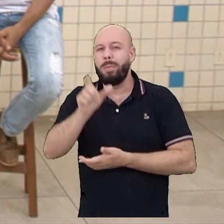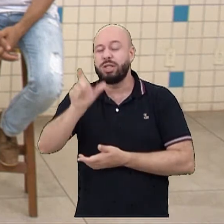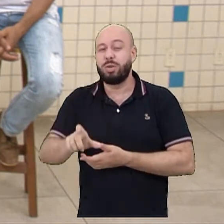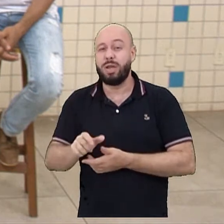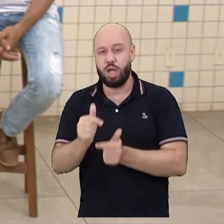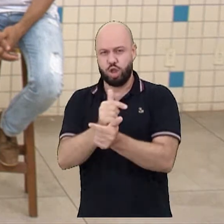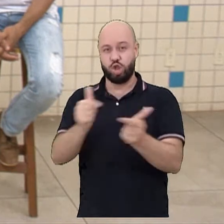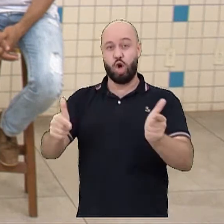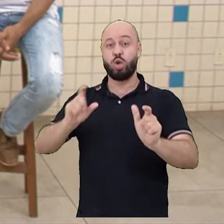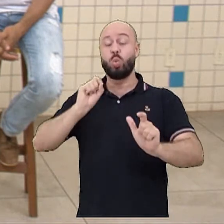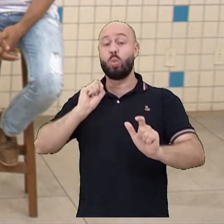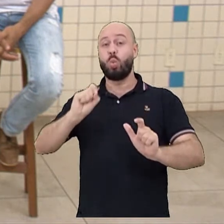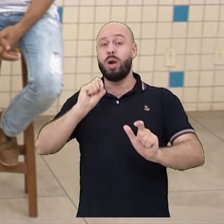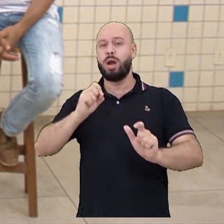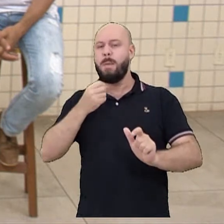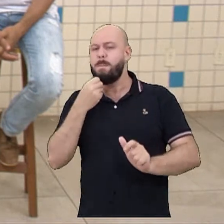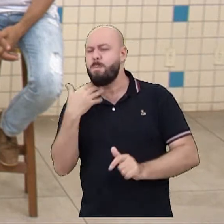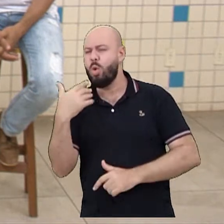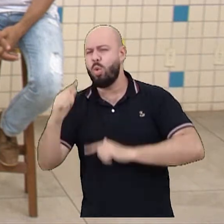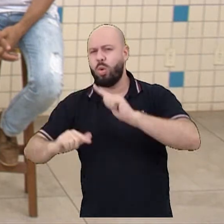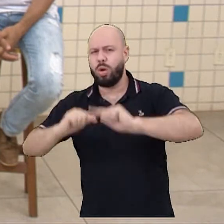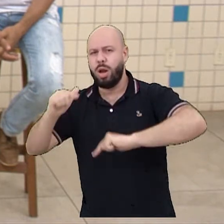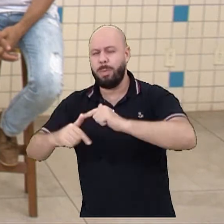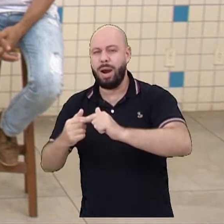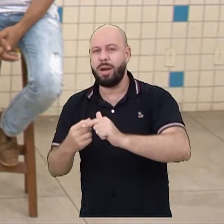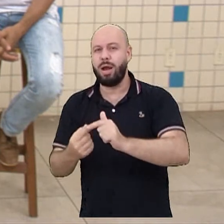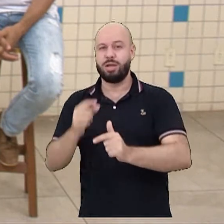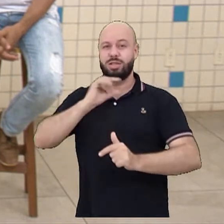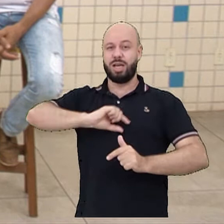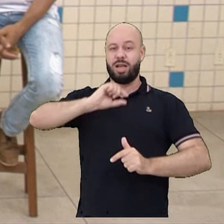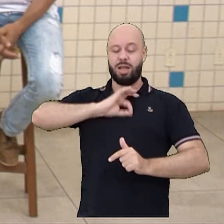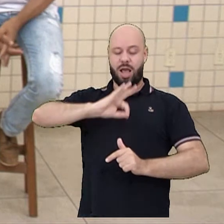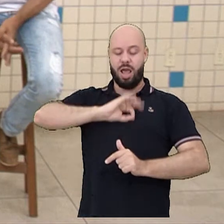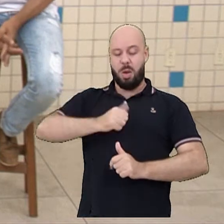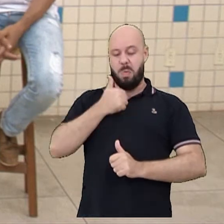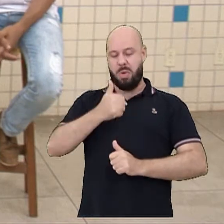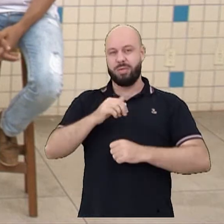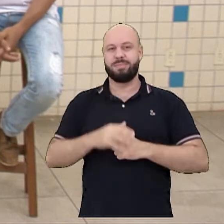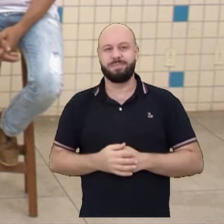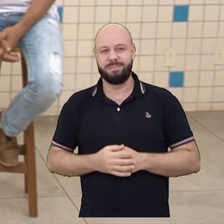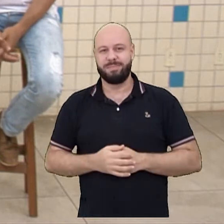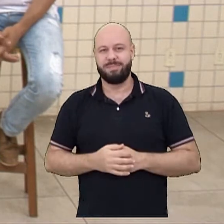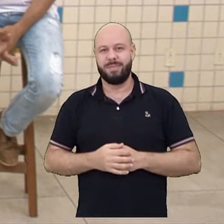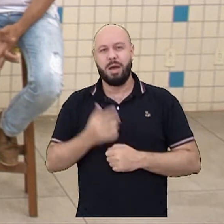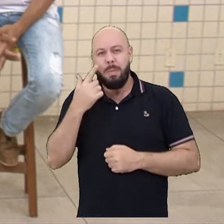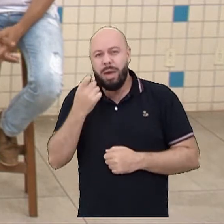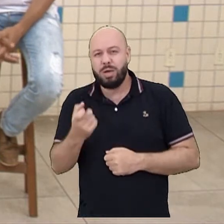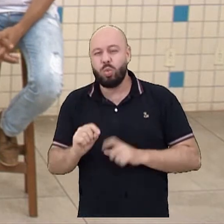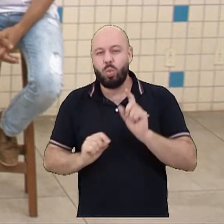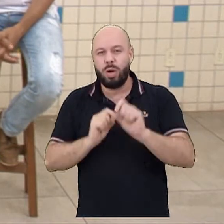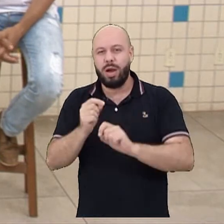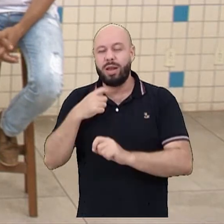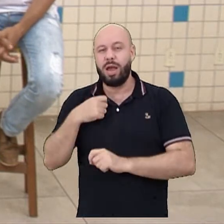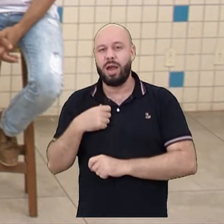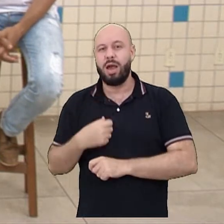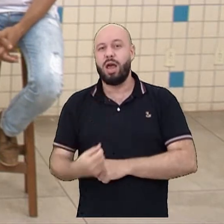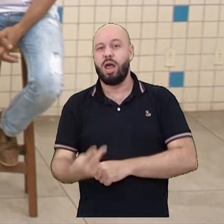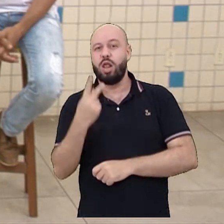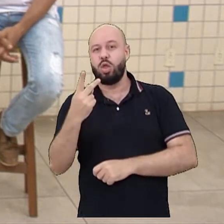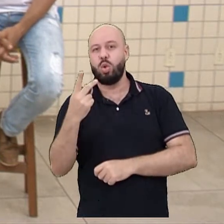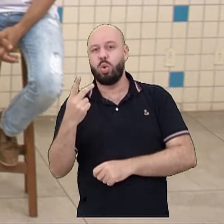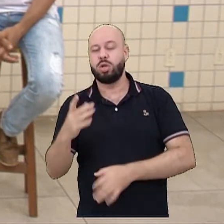sorte de terem um bom trabalho com um bom salário, né? Esses aí são sortudos. Então, observem aí que nós temos aí duas